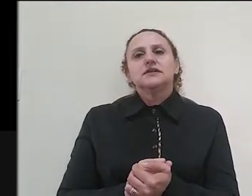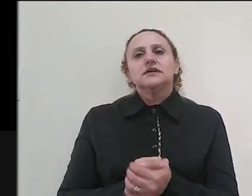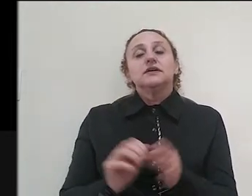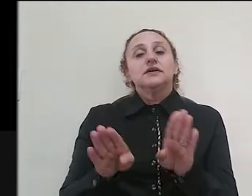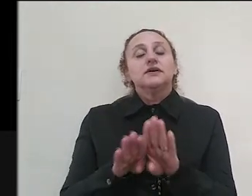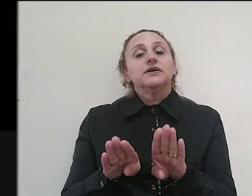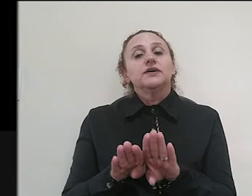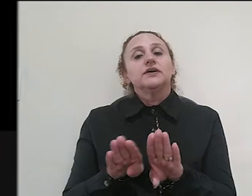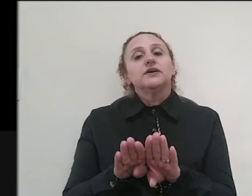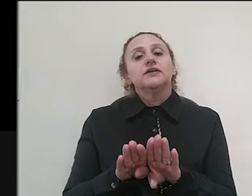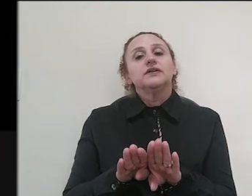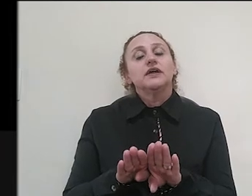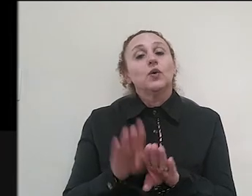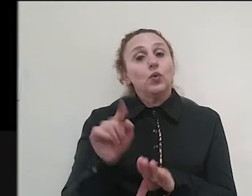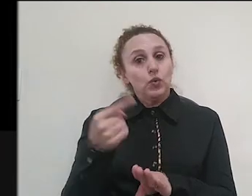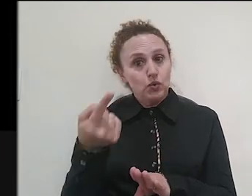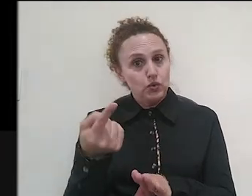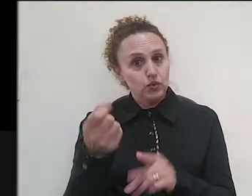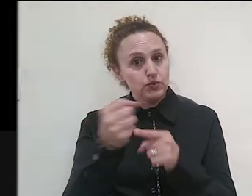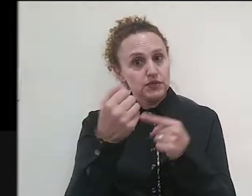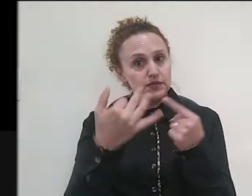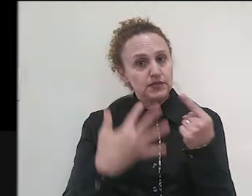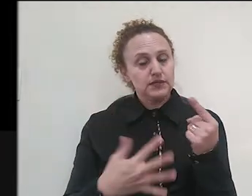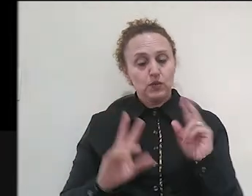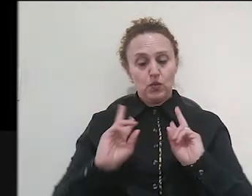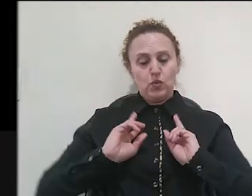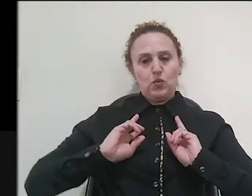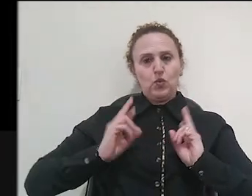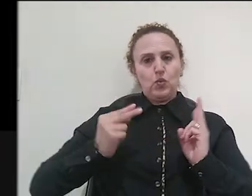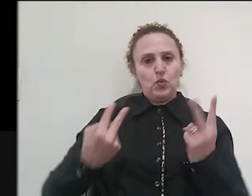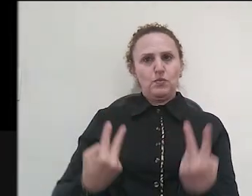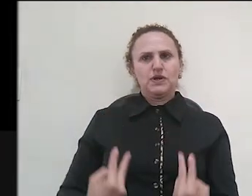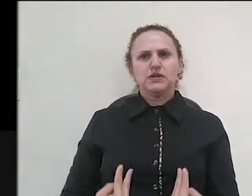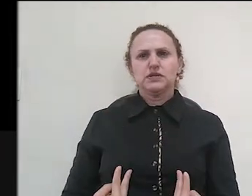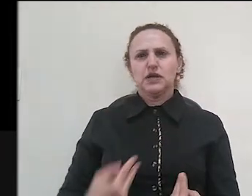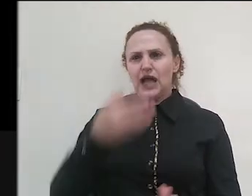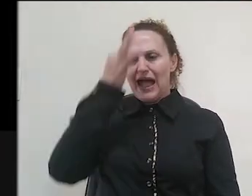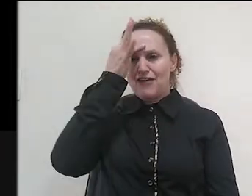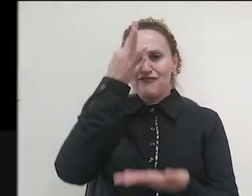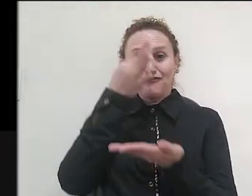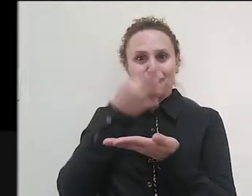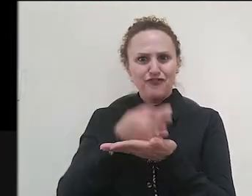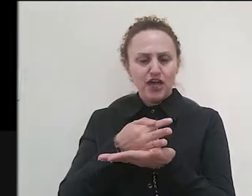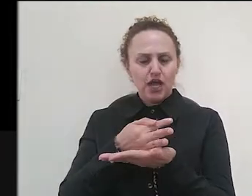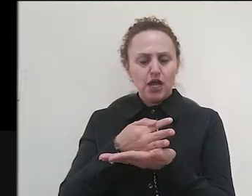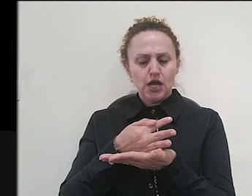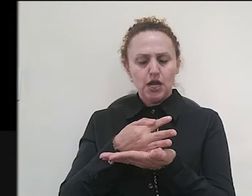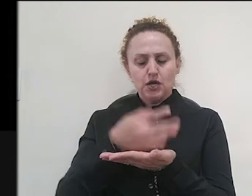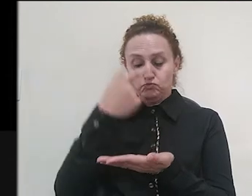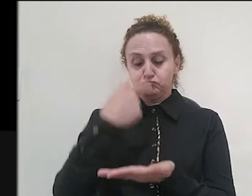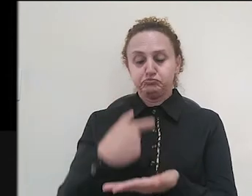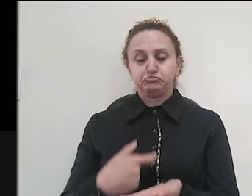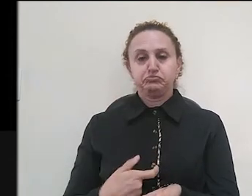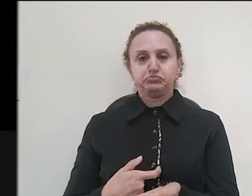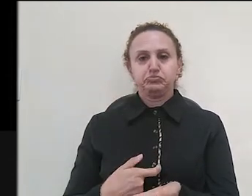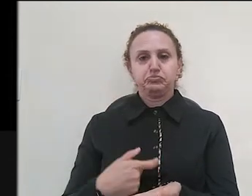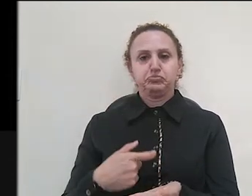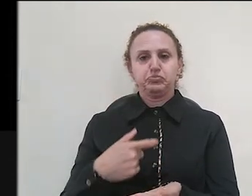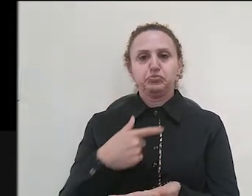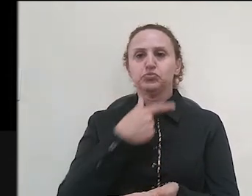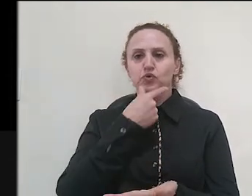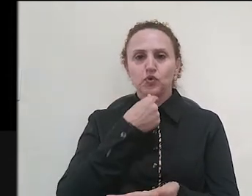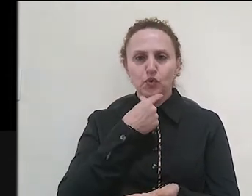tem outras características, o humanismo, então a fé no homem, o estudo do homem, né? A